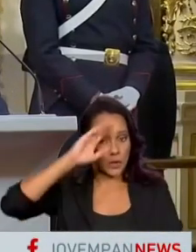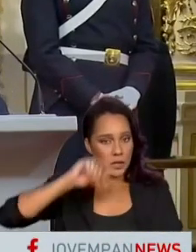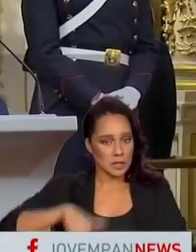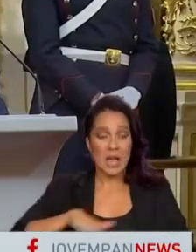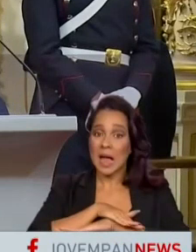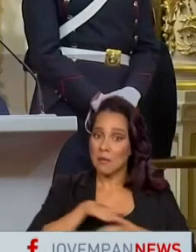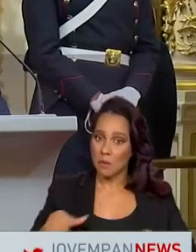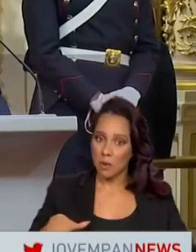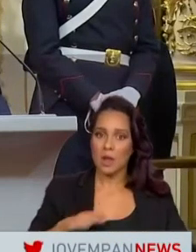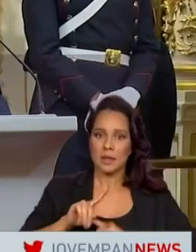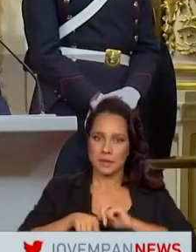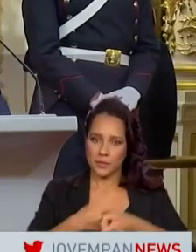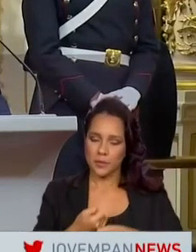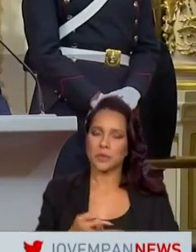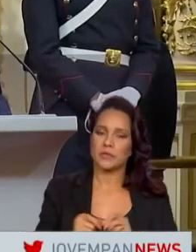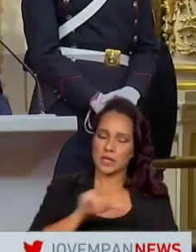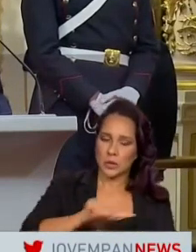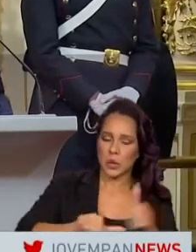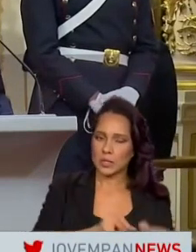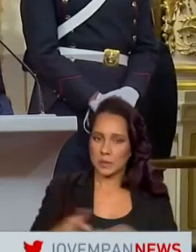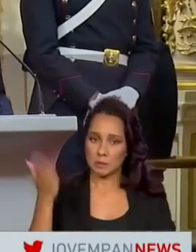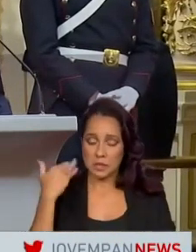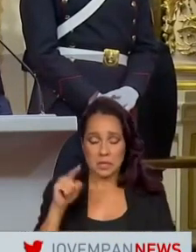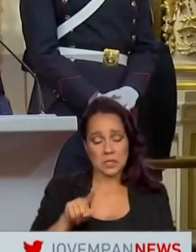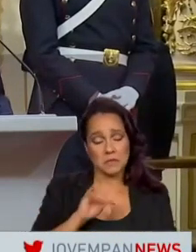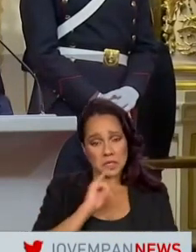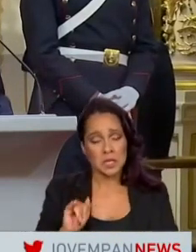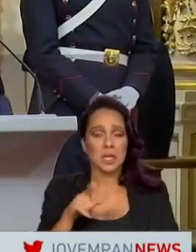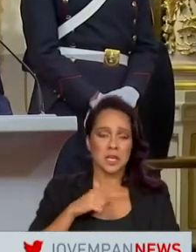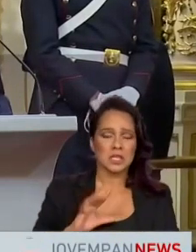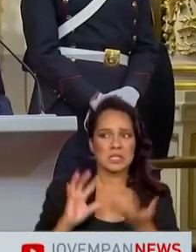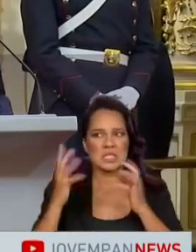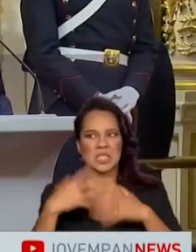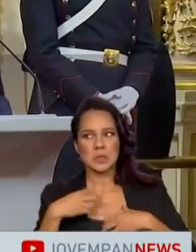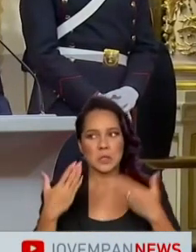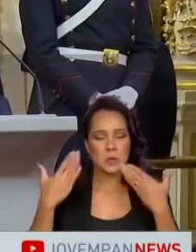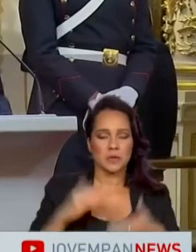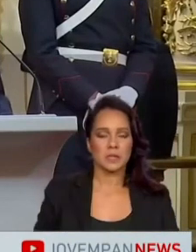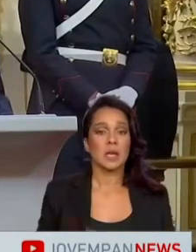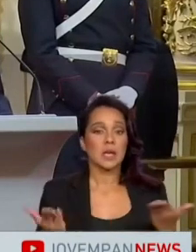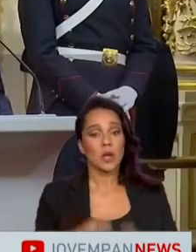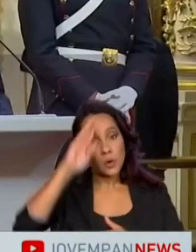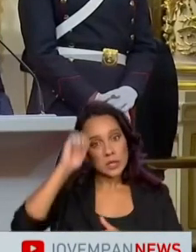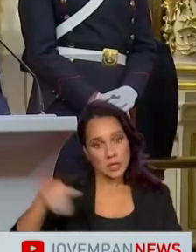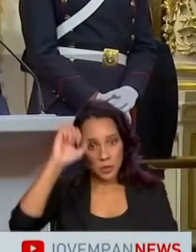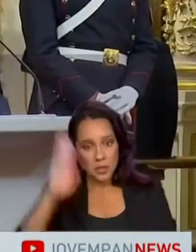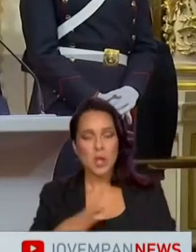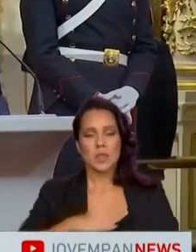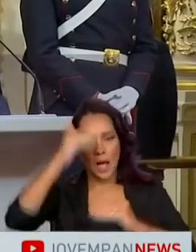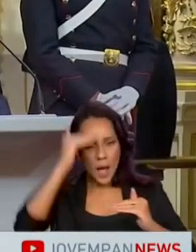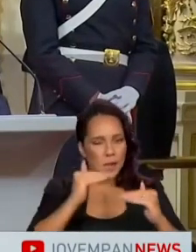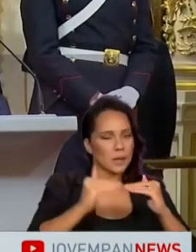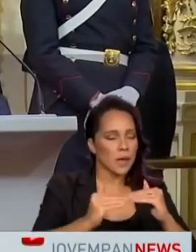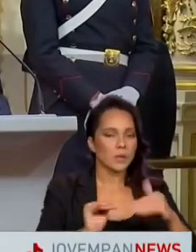acabou após fazer a troca na semana passada, já que o senhor havia dito que havia esse clima de desconfiança e que agora o Exército Brasileiro está